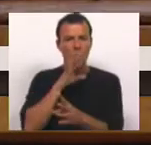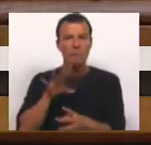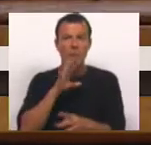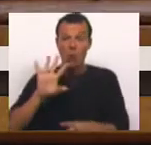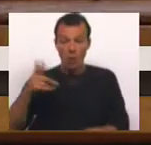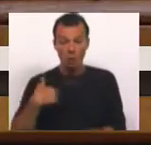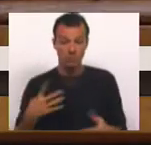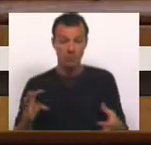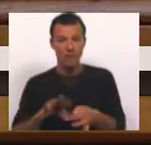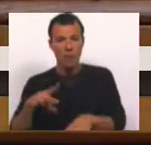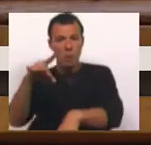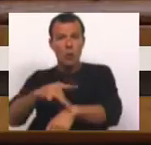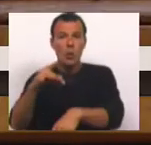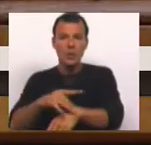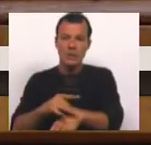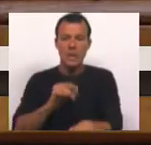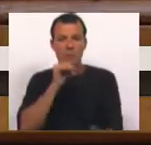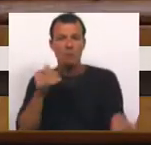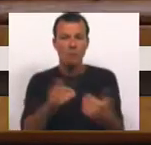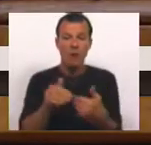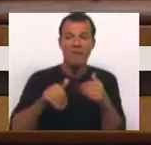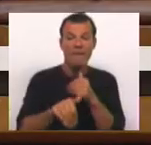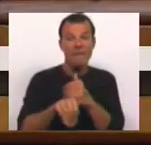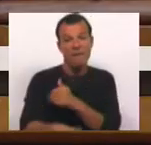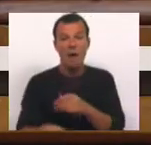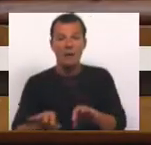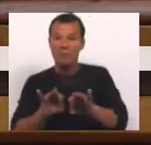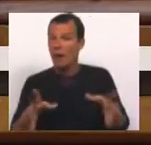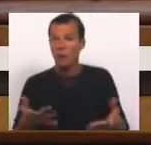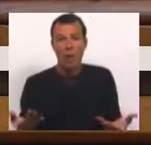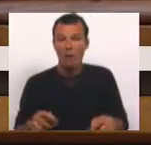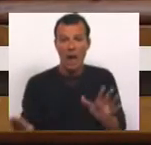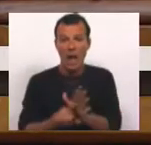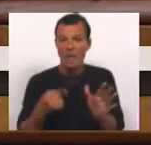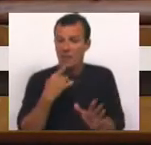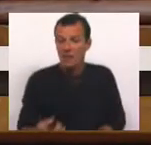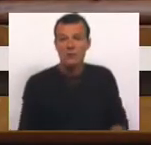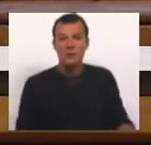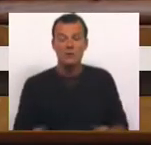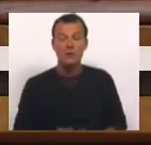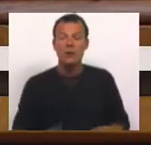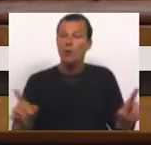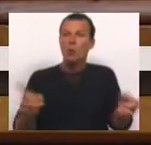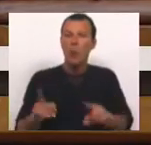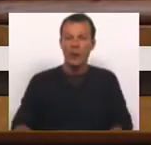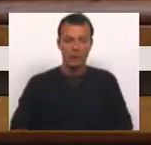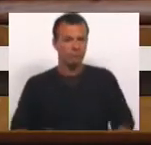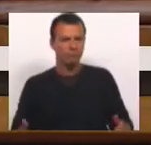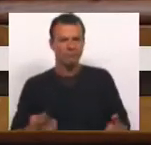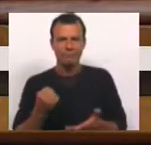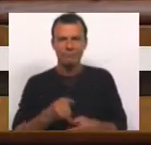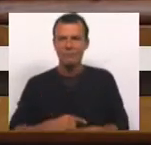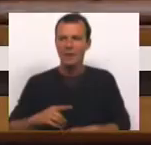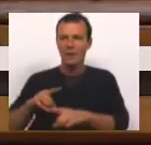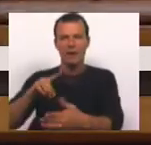ou incurável em fase avançada e progressiva, como determina a lei. Não é a despenalização da morte medicamente